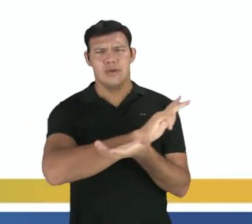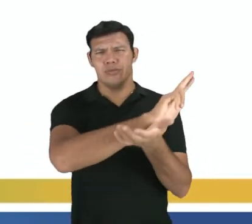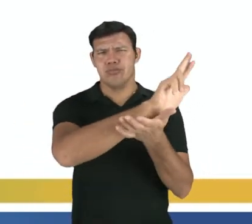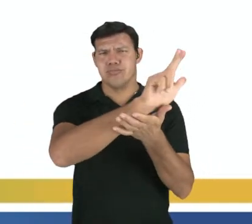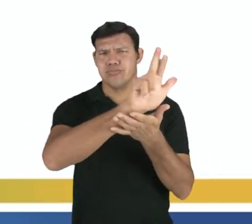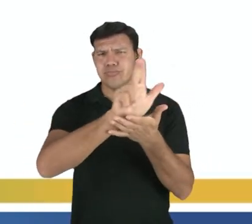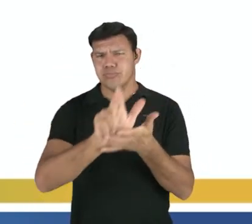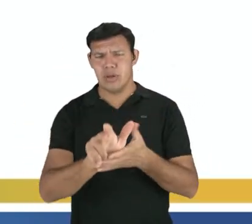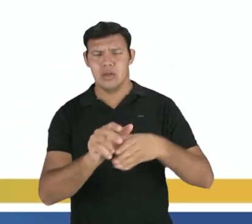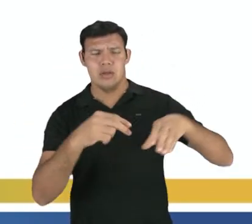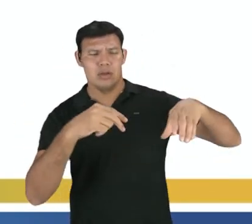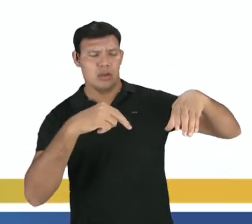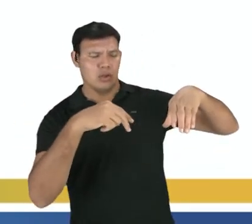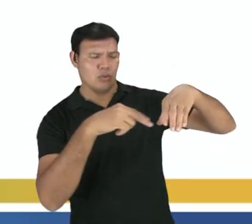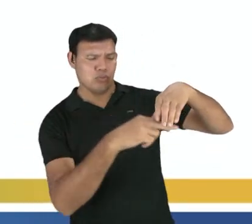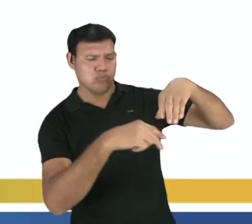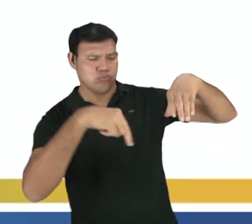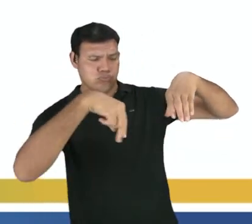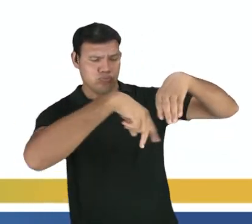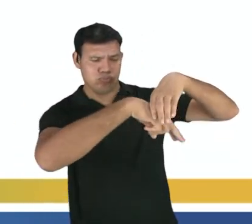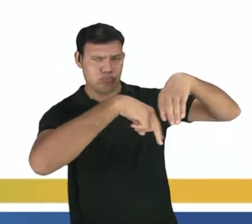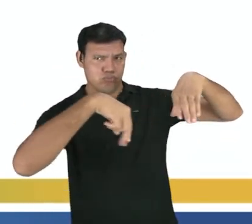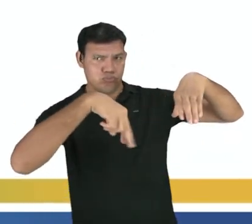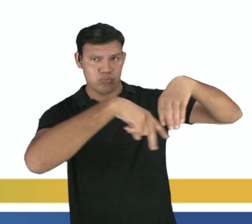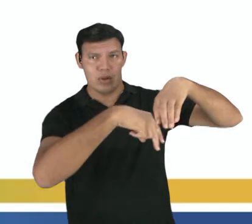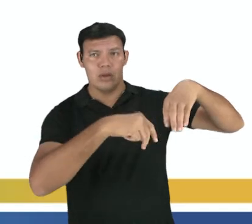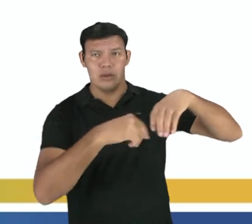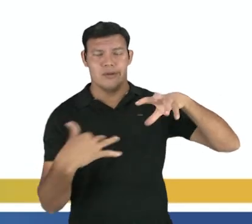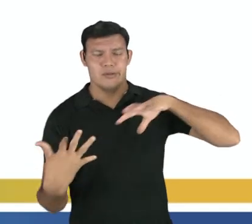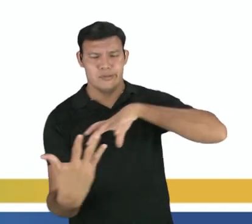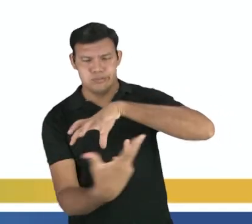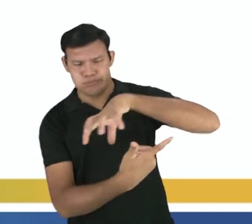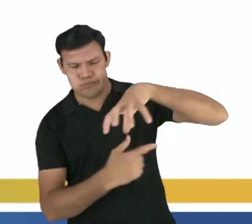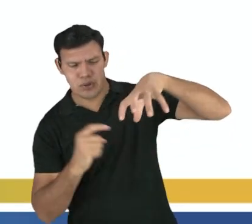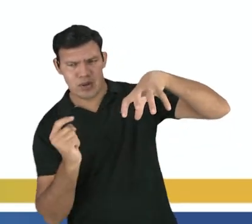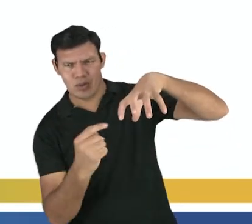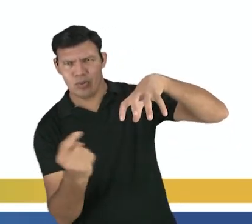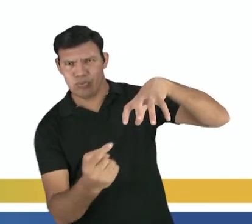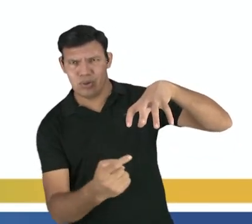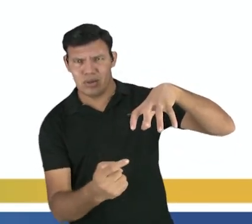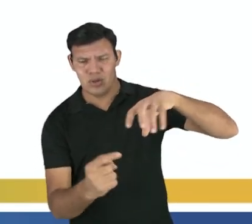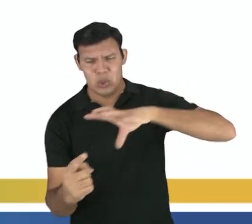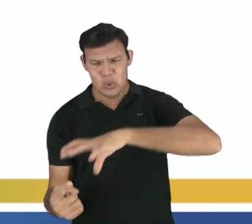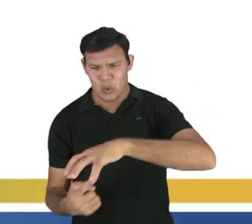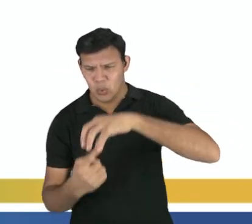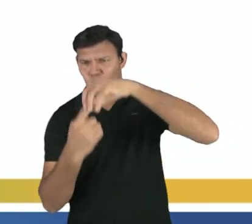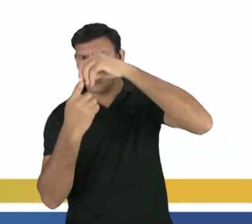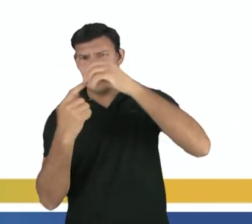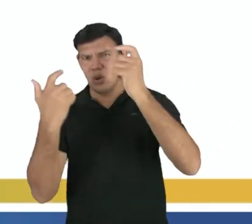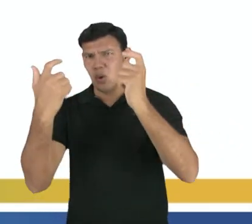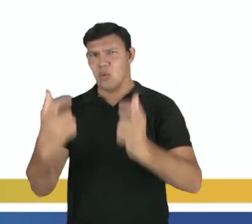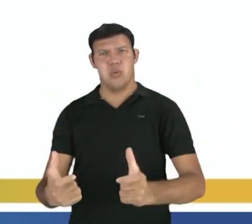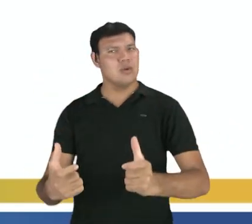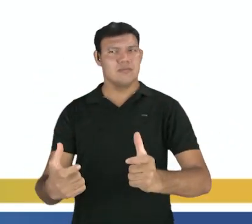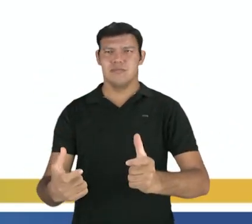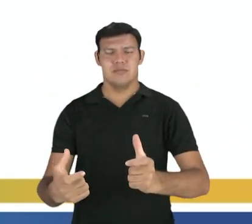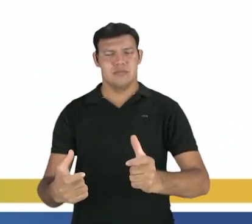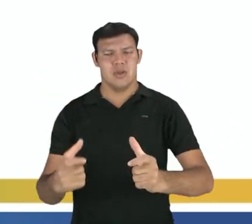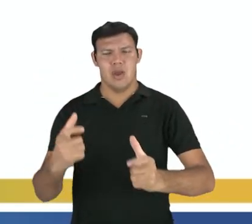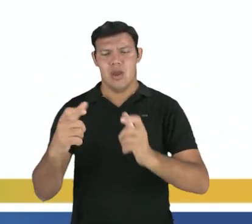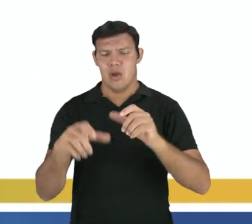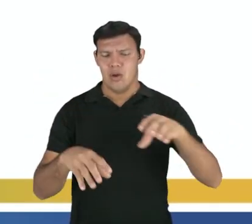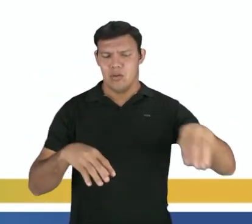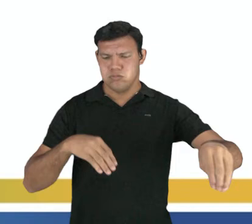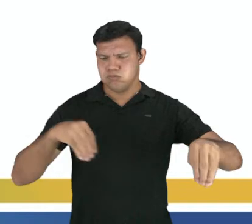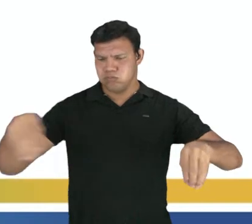do mundo, né? A gente não pode só, como eu disse para vocês, fixar somente no local, porque essas sociedades, né, se estabeleceram em várias